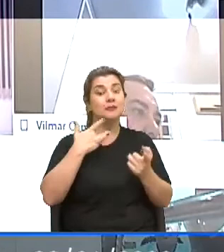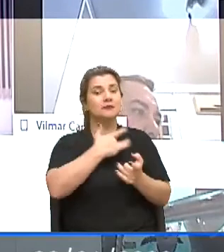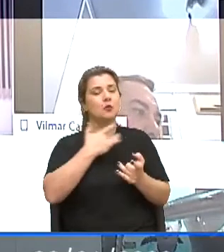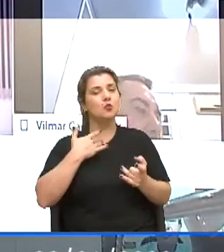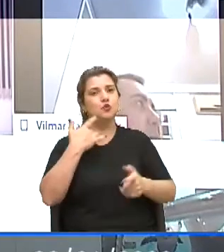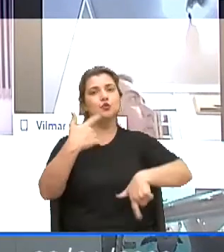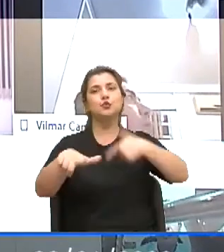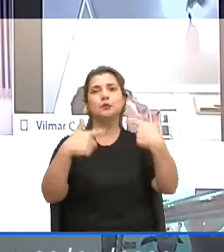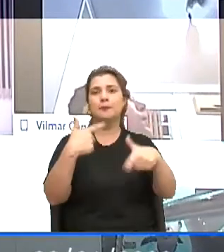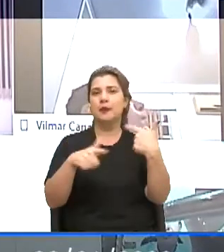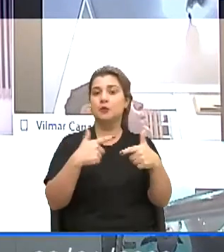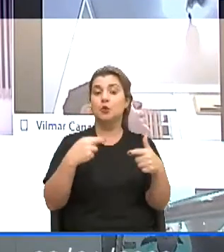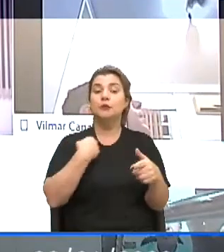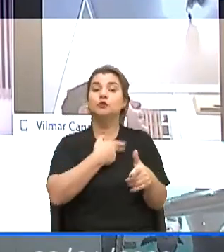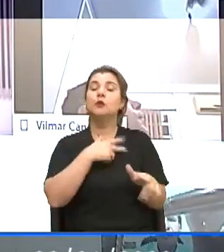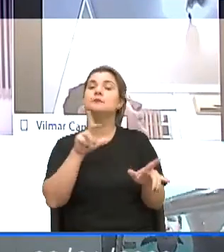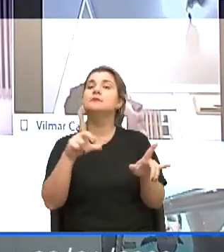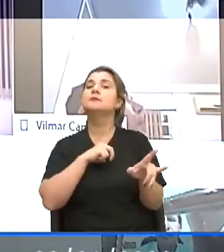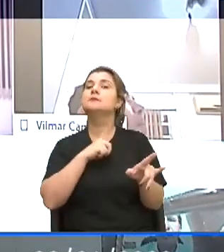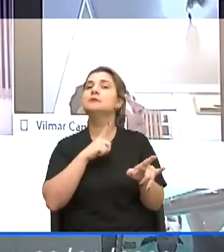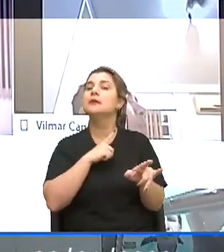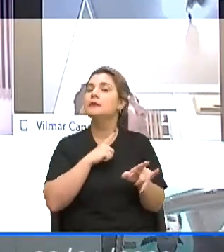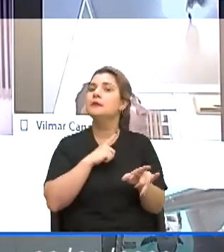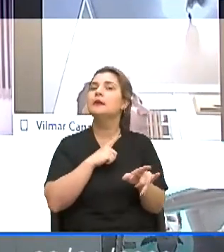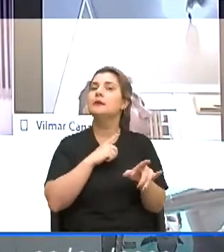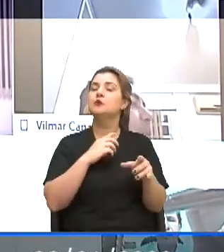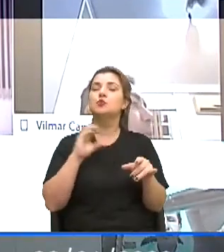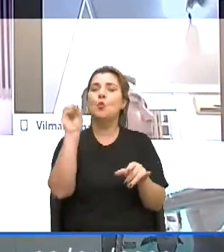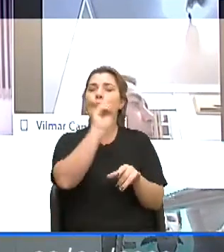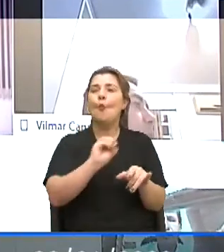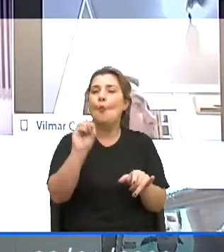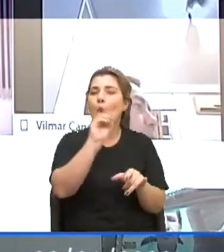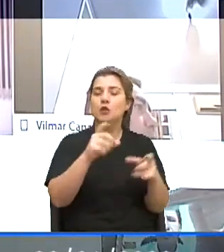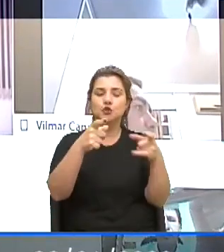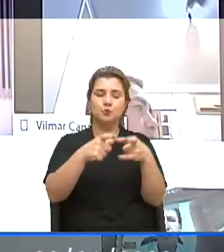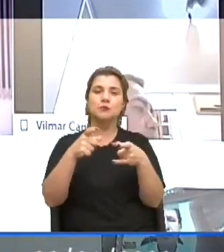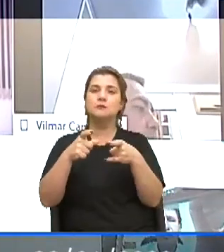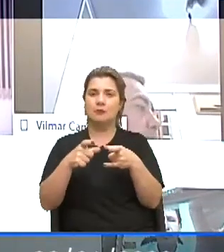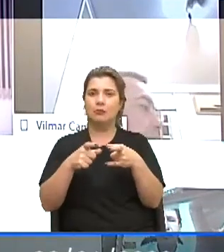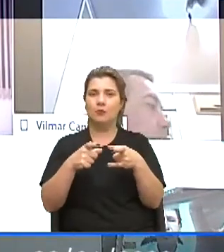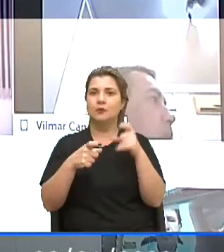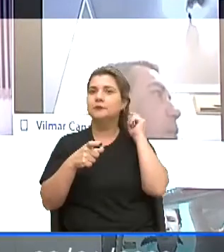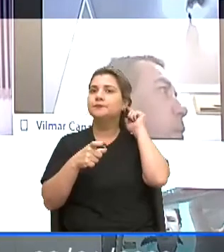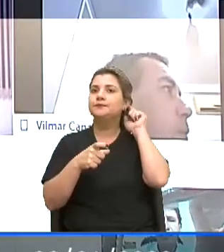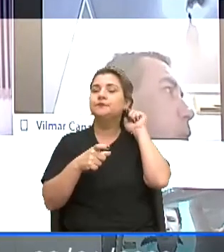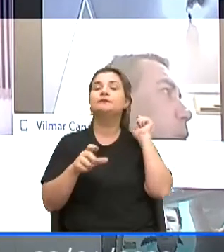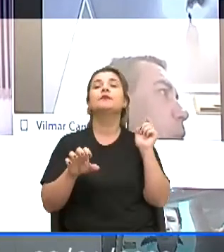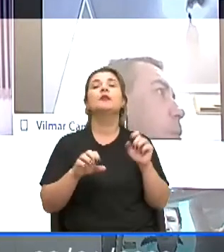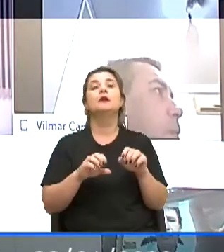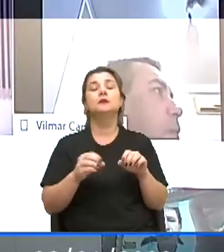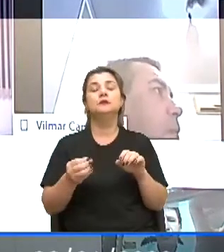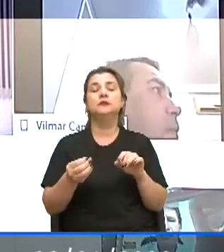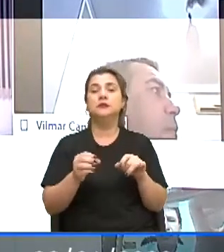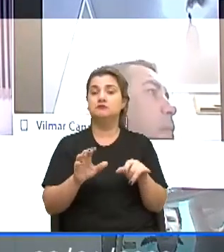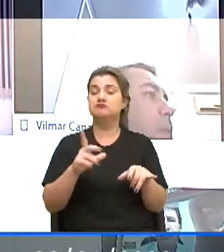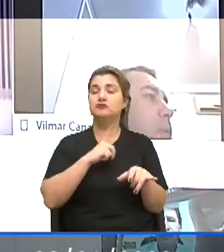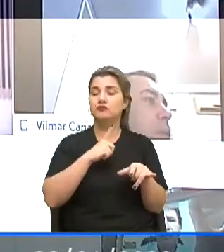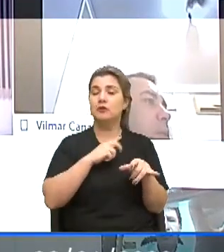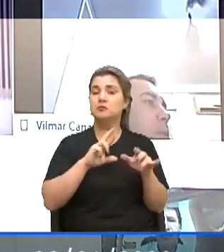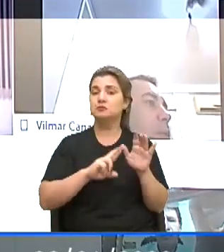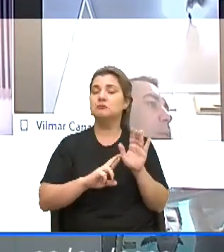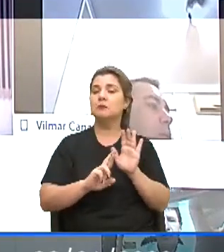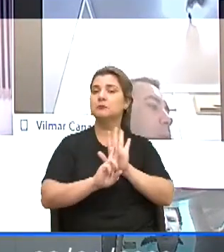setor, nós temos, eu vi que o representante ali, não estou lembrado o nome dele, o representante dos suínos, ele colocou que não temos casos